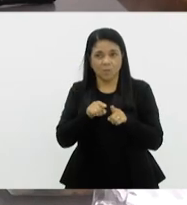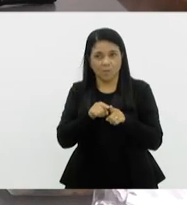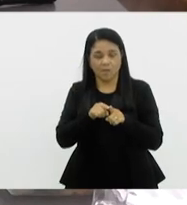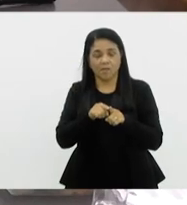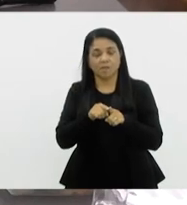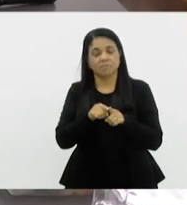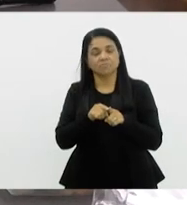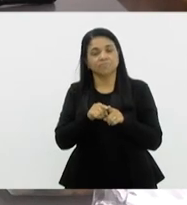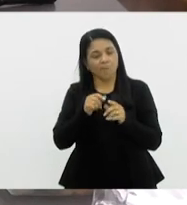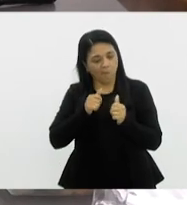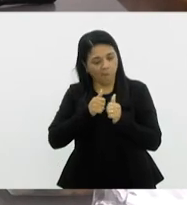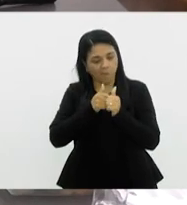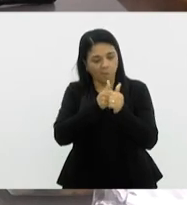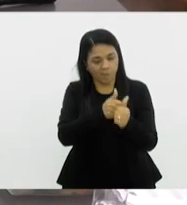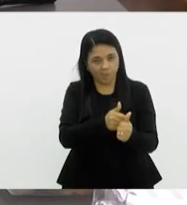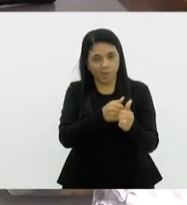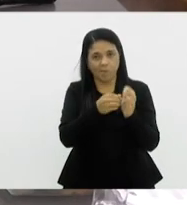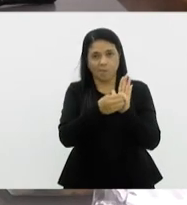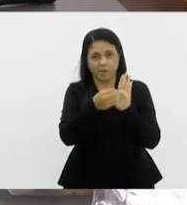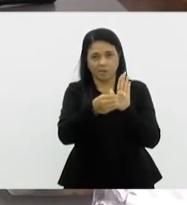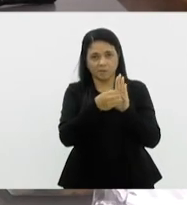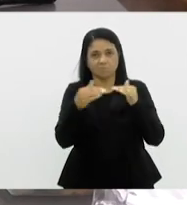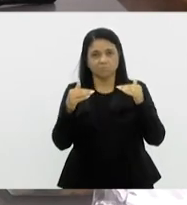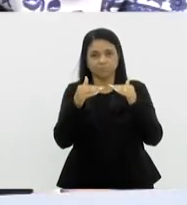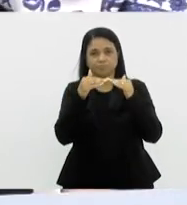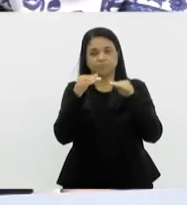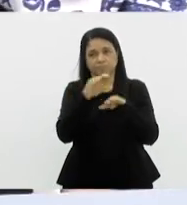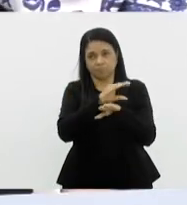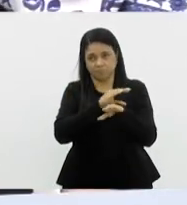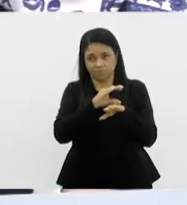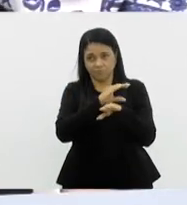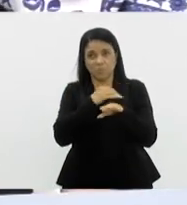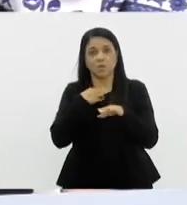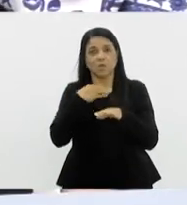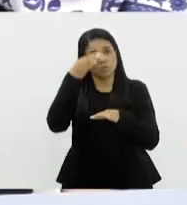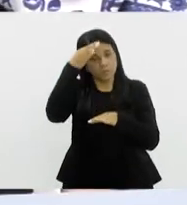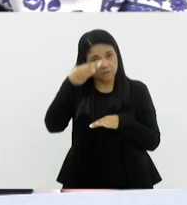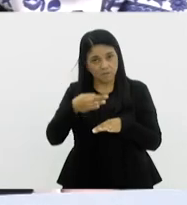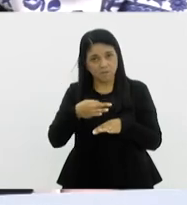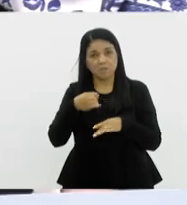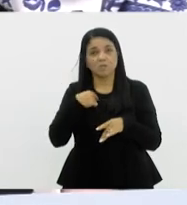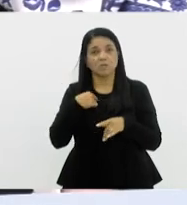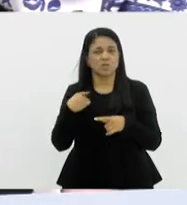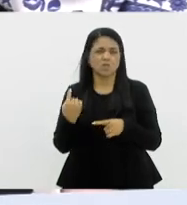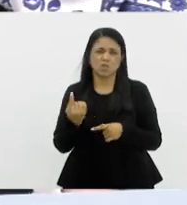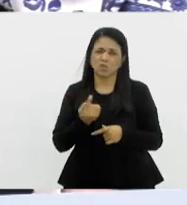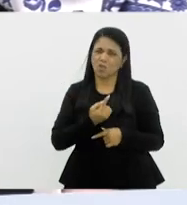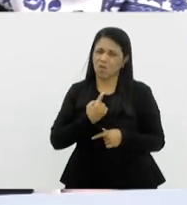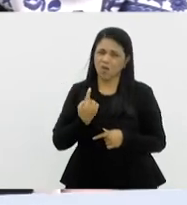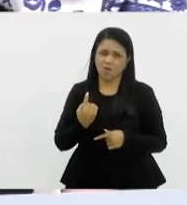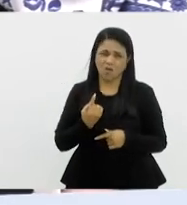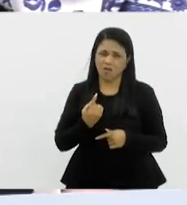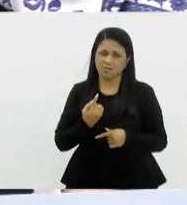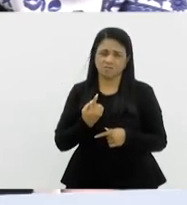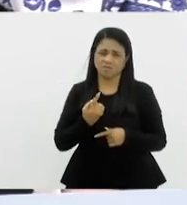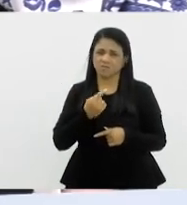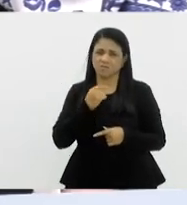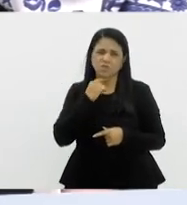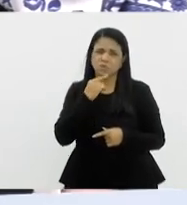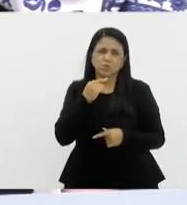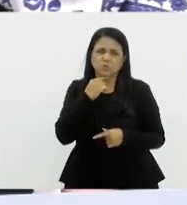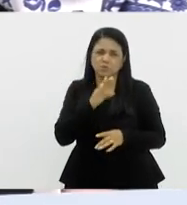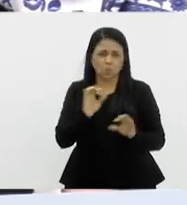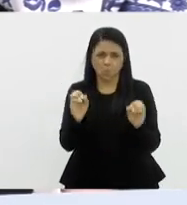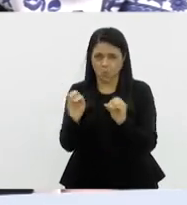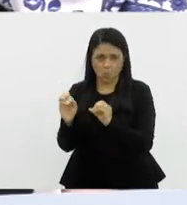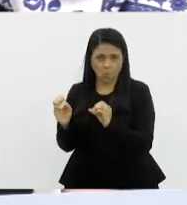sentido, né, de acompanhar o parecer pela constitucionalidade, porque eu compreendo que nós aqui não estamos, sem sombra de dúvida,